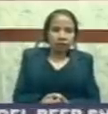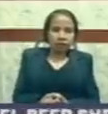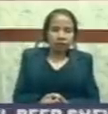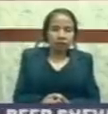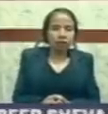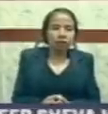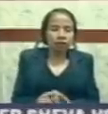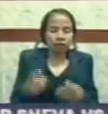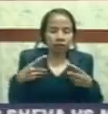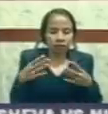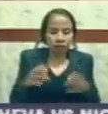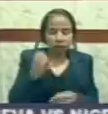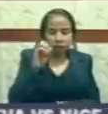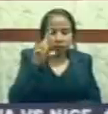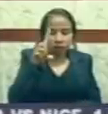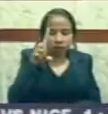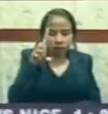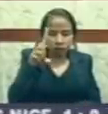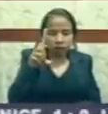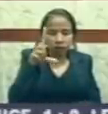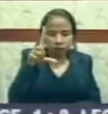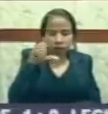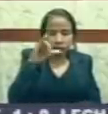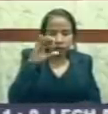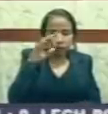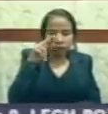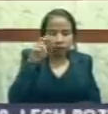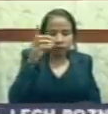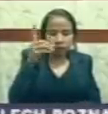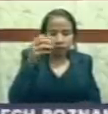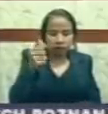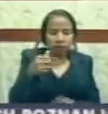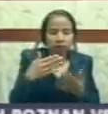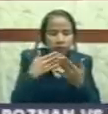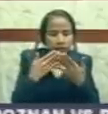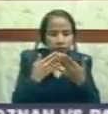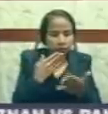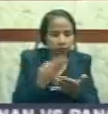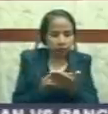Sim, distinta deputada Olinda Guterres. Dia que, senhor presidente,